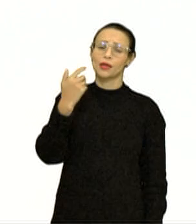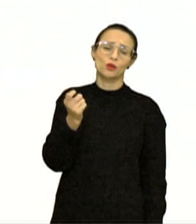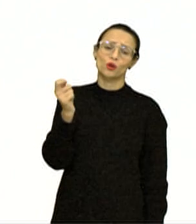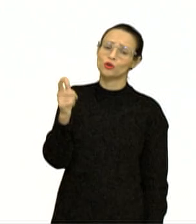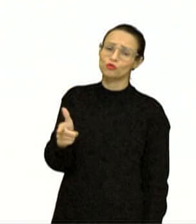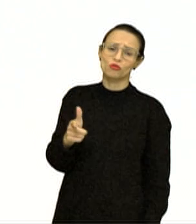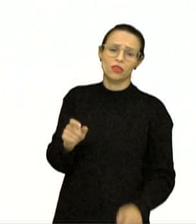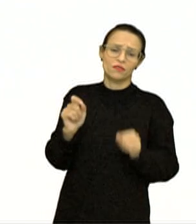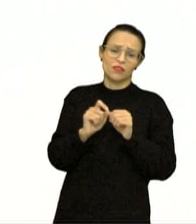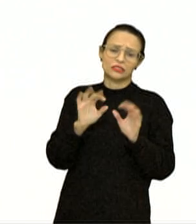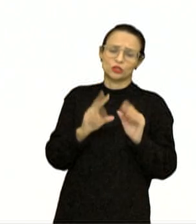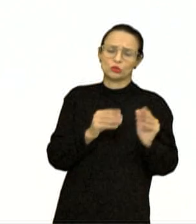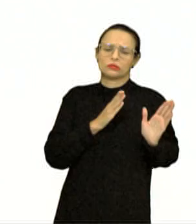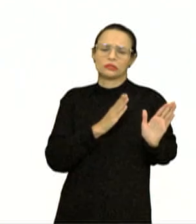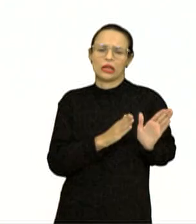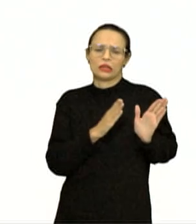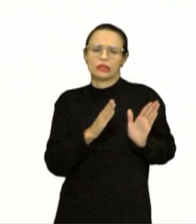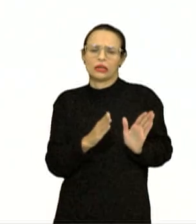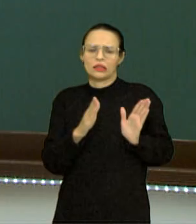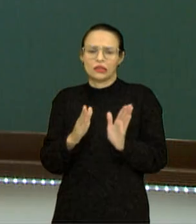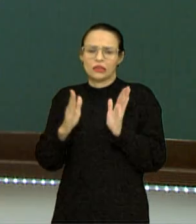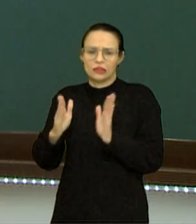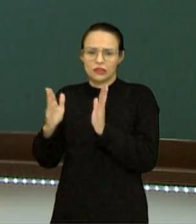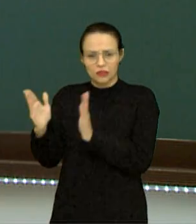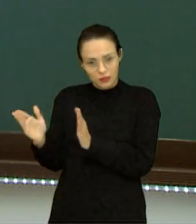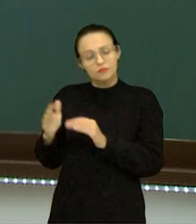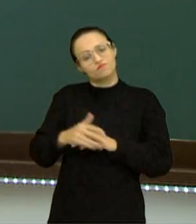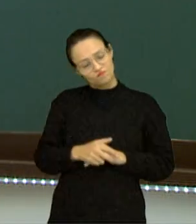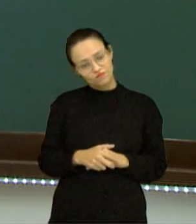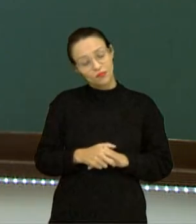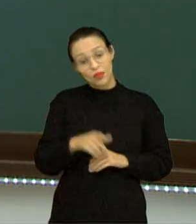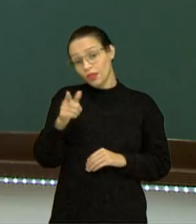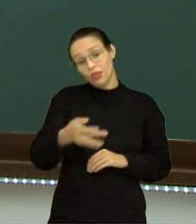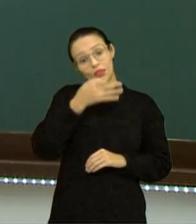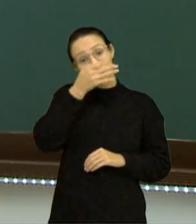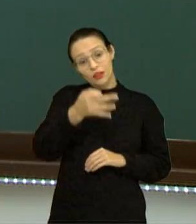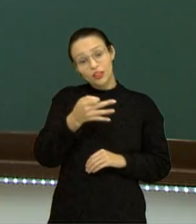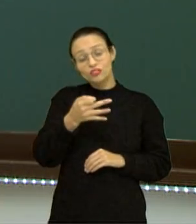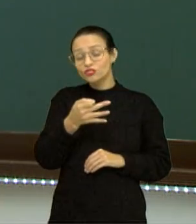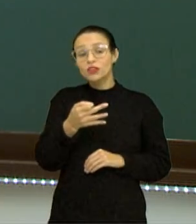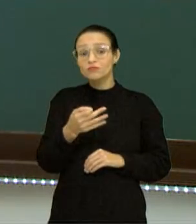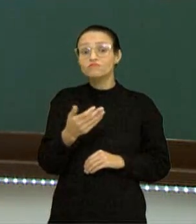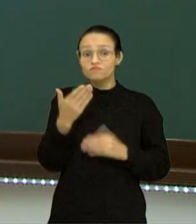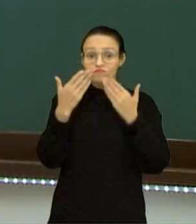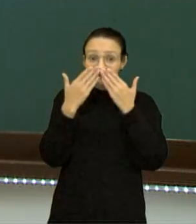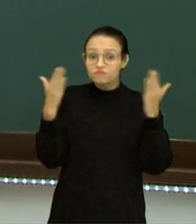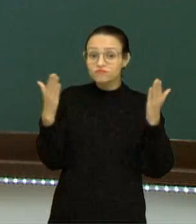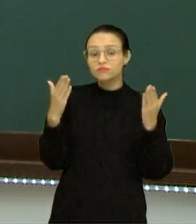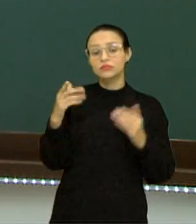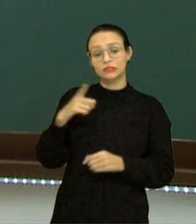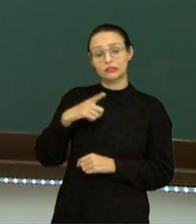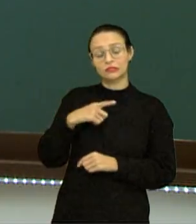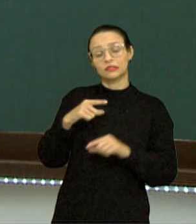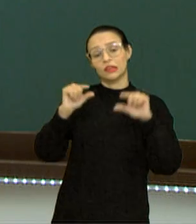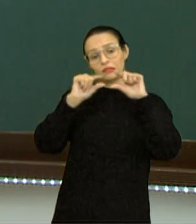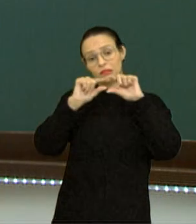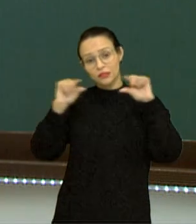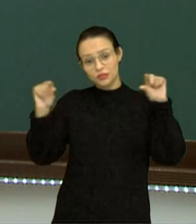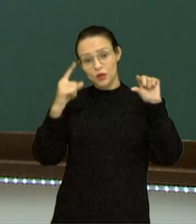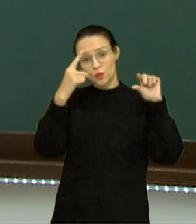realizar todas essas tarefas. Essa mesma é a crítica implícita que temos nessa última informação do